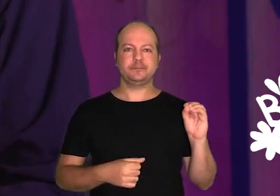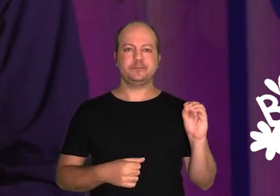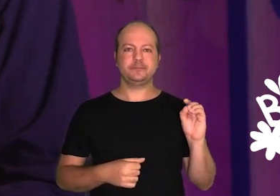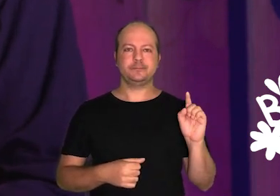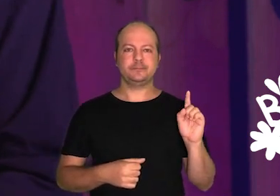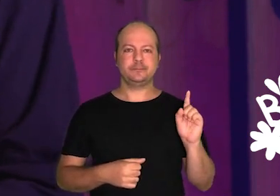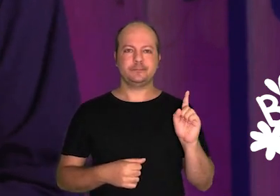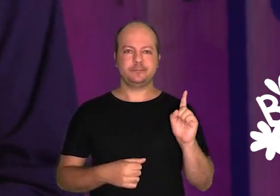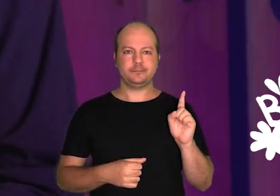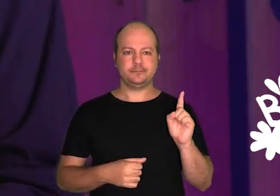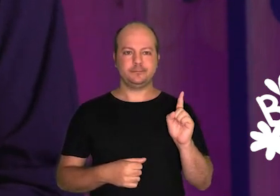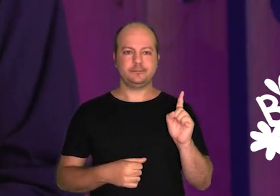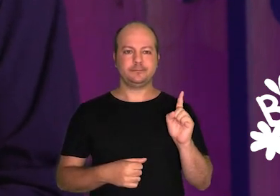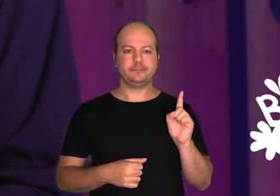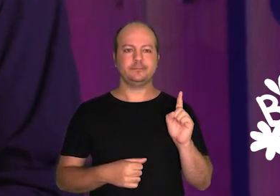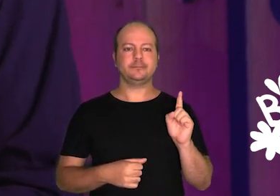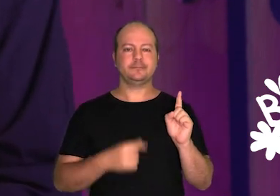Um.